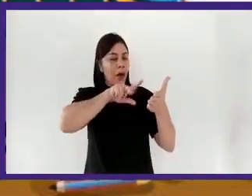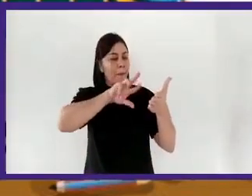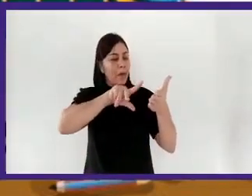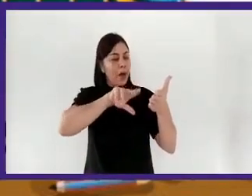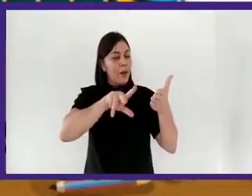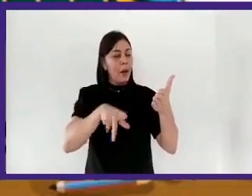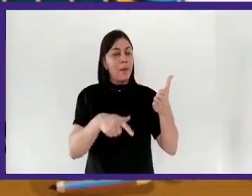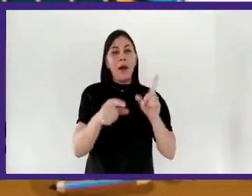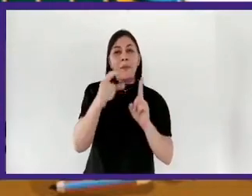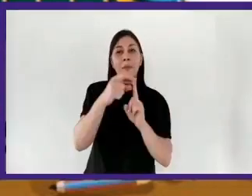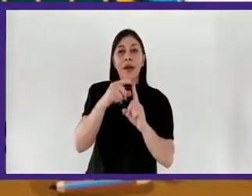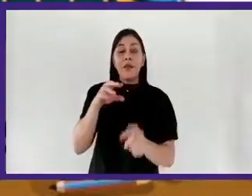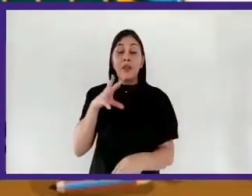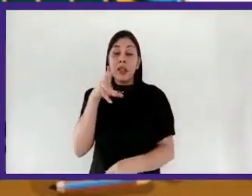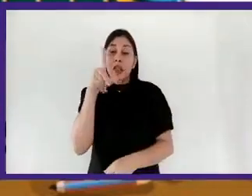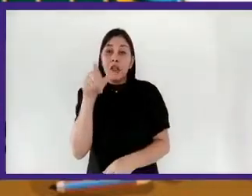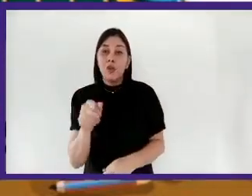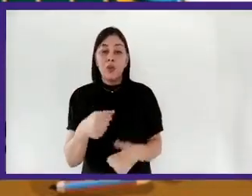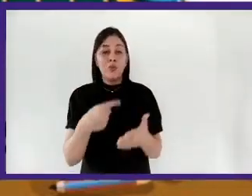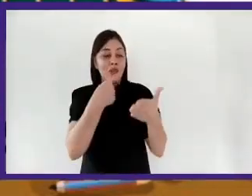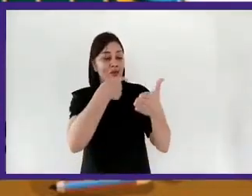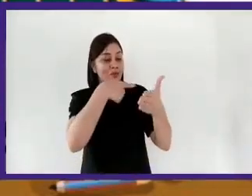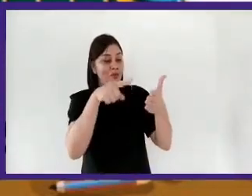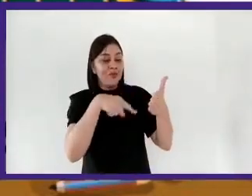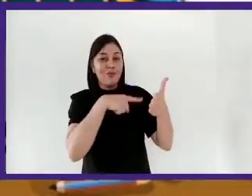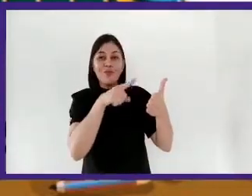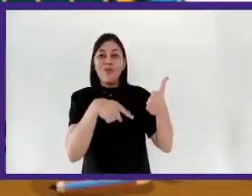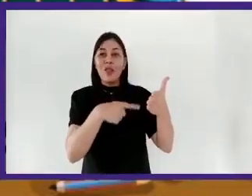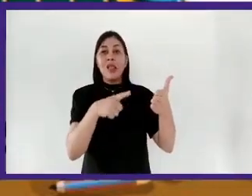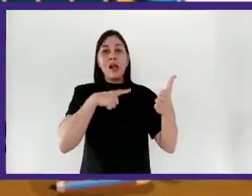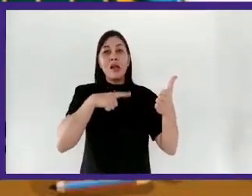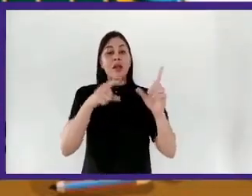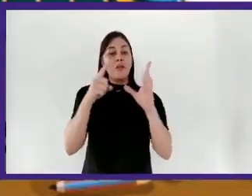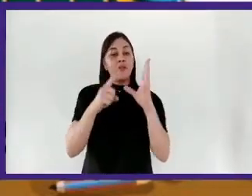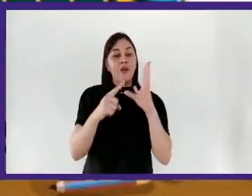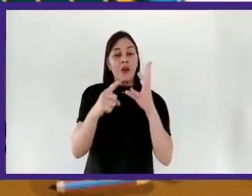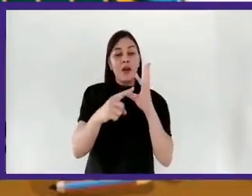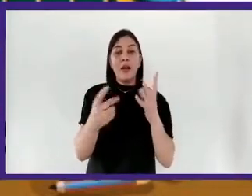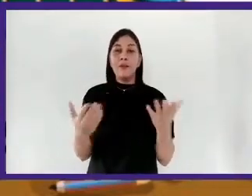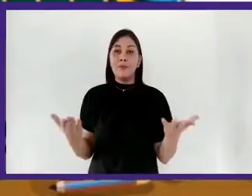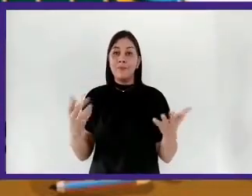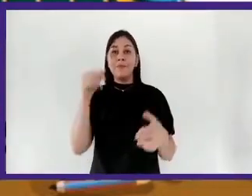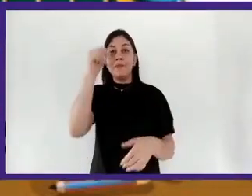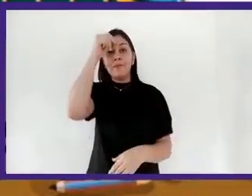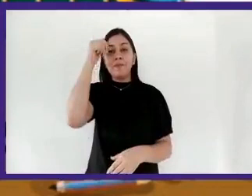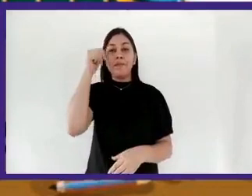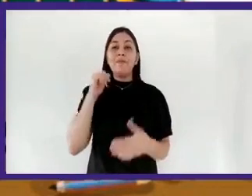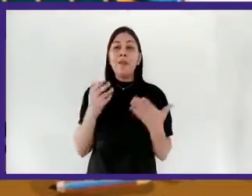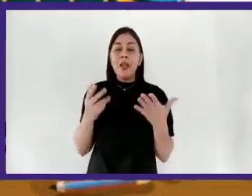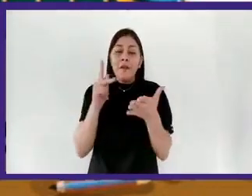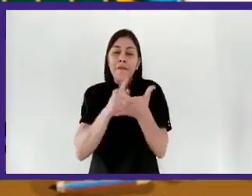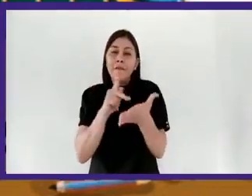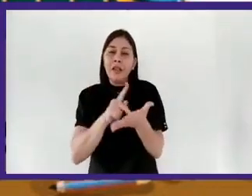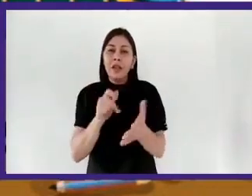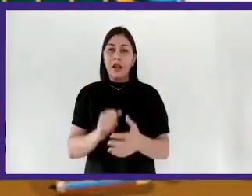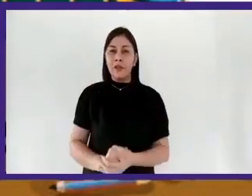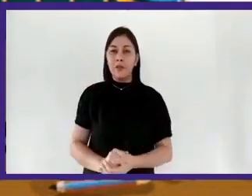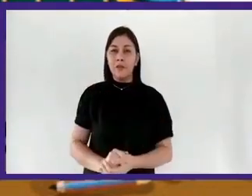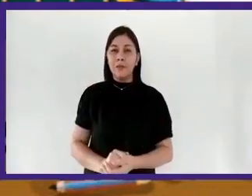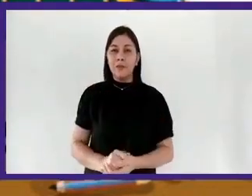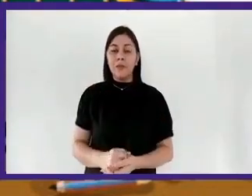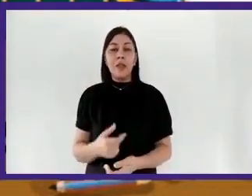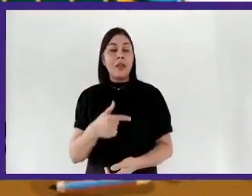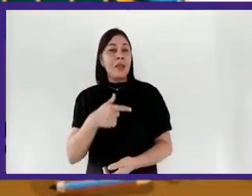de palavras e em todas elas tinham vogais. Então é realmente verdade que não